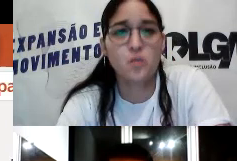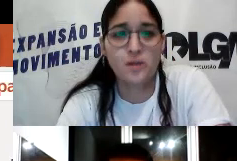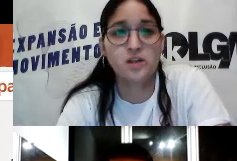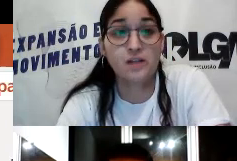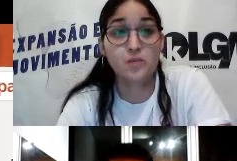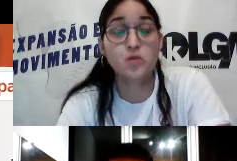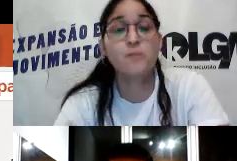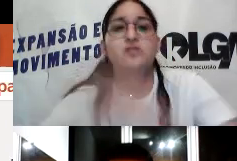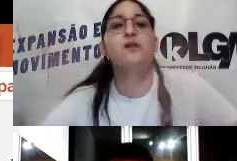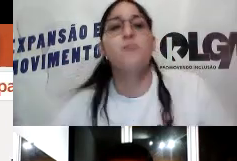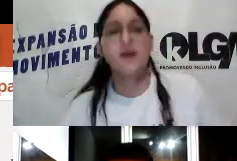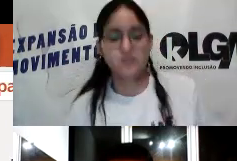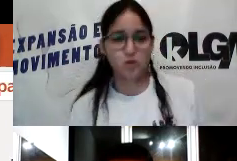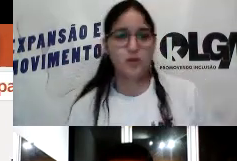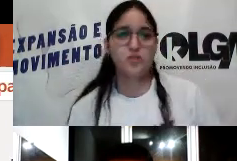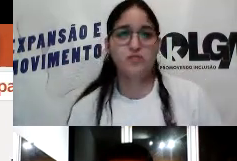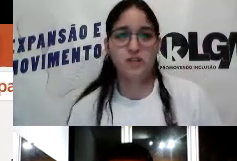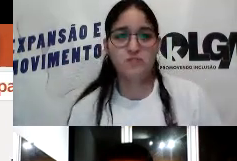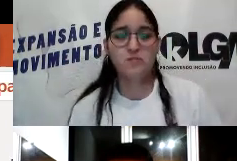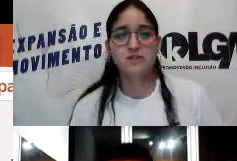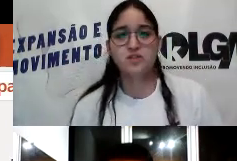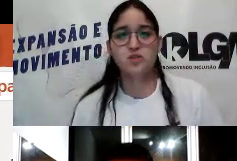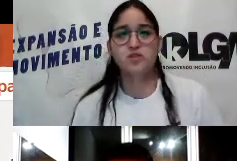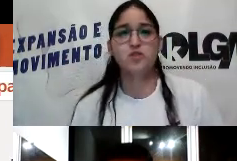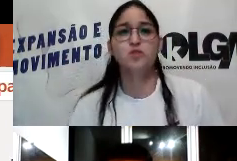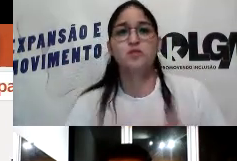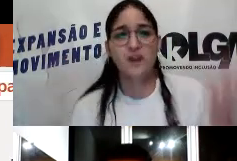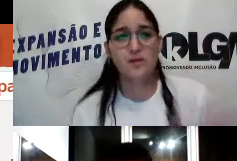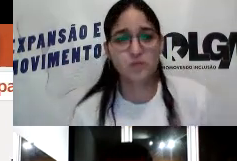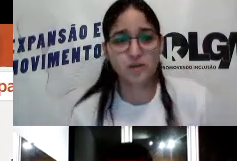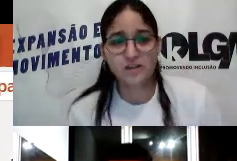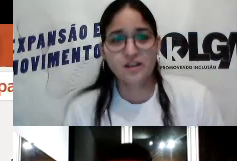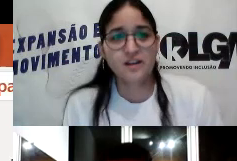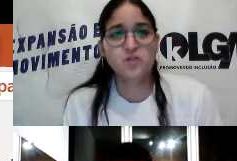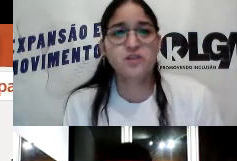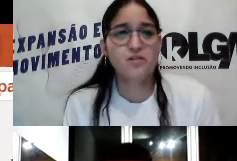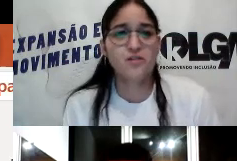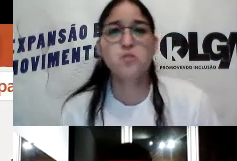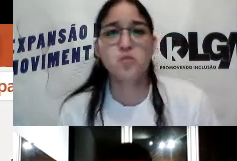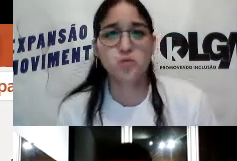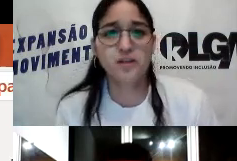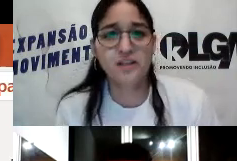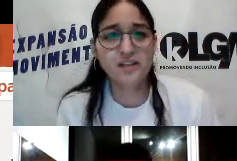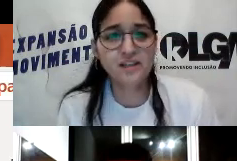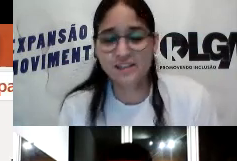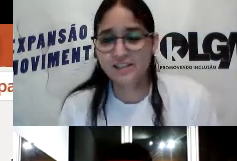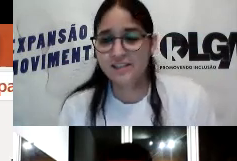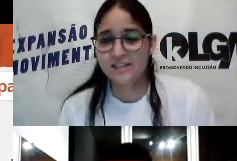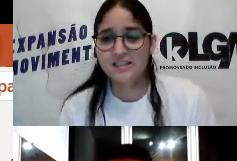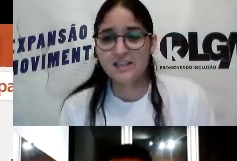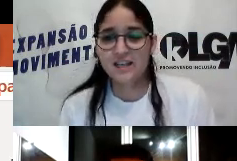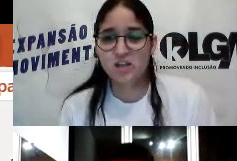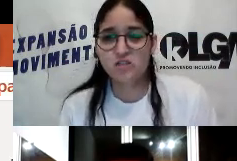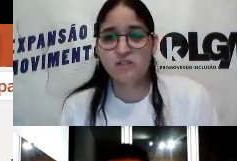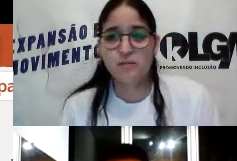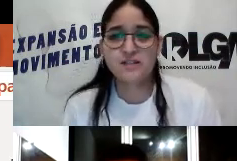tem que compartilhar. Vamos compartilhar mais histórias de Felipe, mais histórias de Dr. Fábio, querendo salvar o mundo aí. E